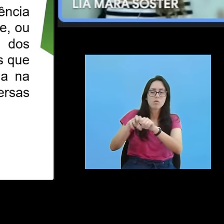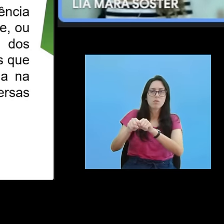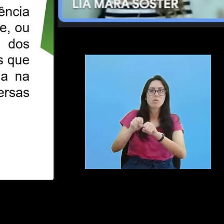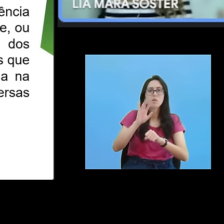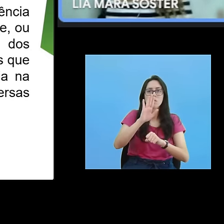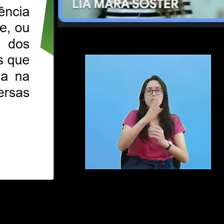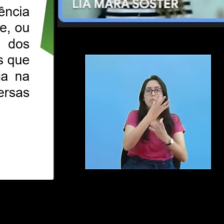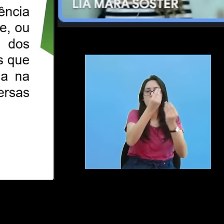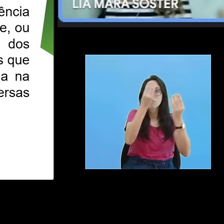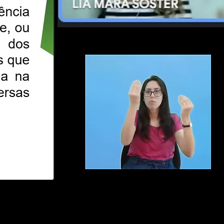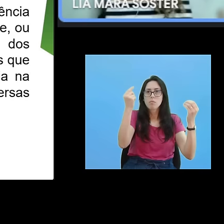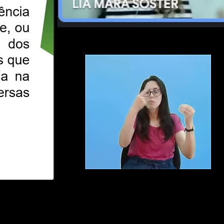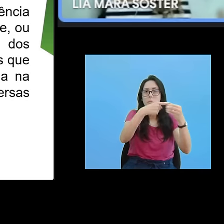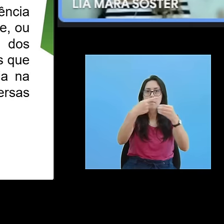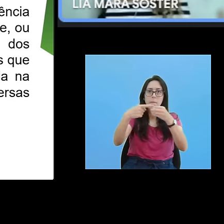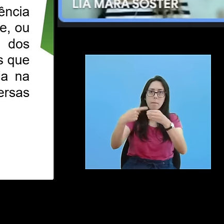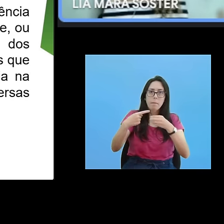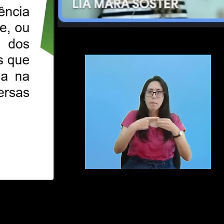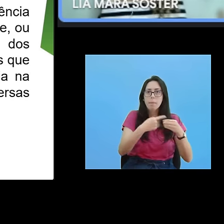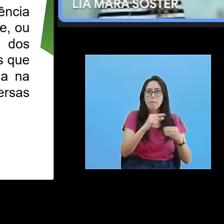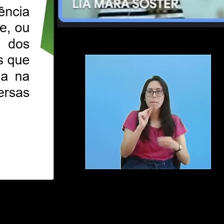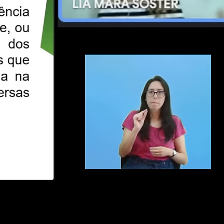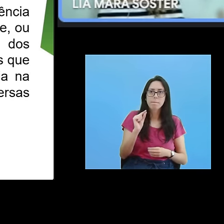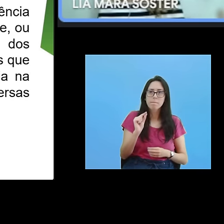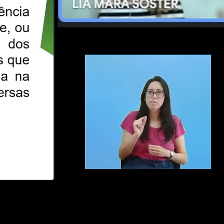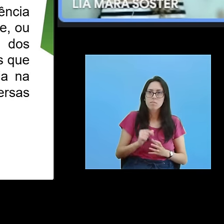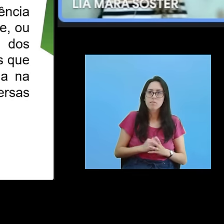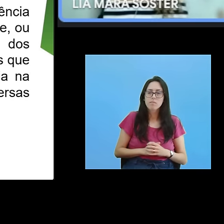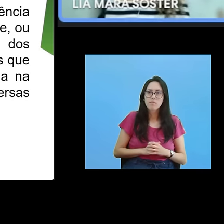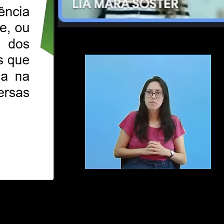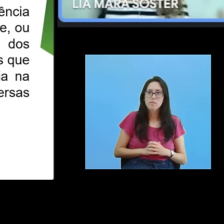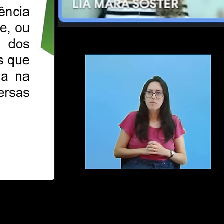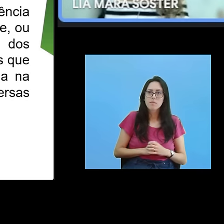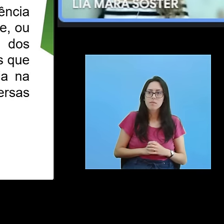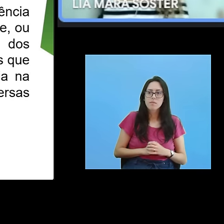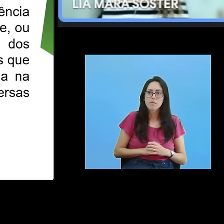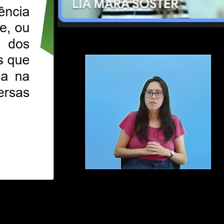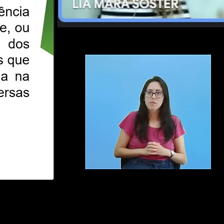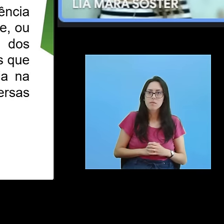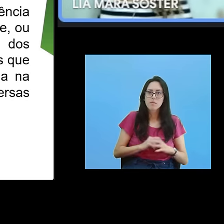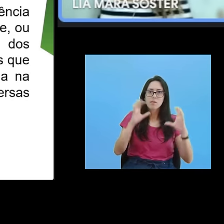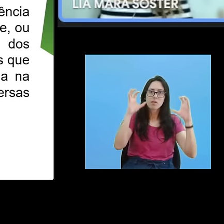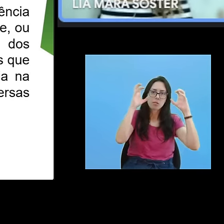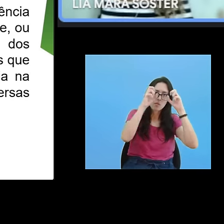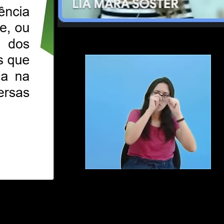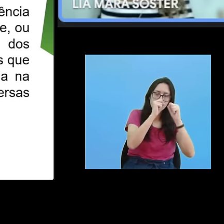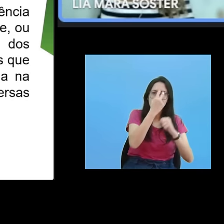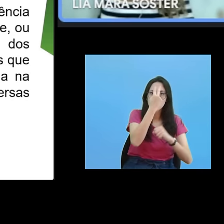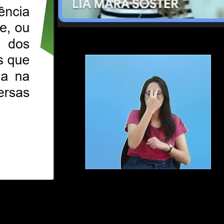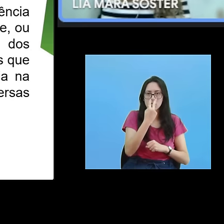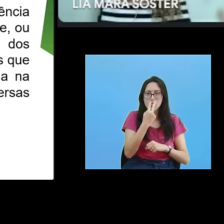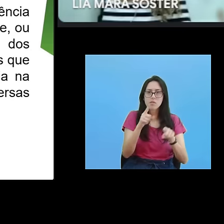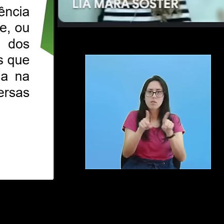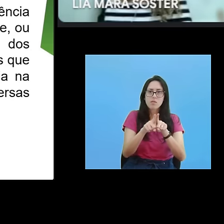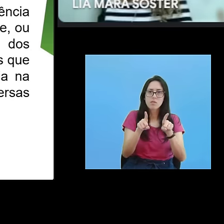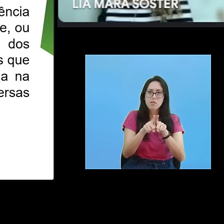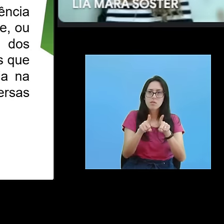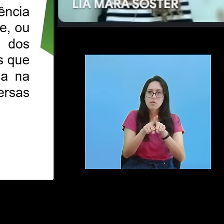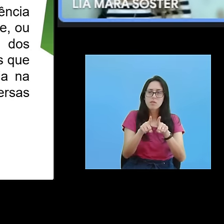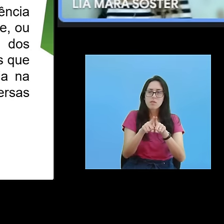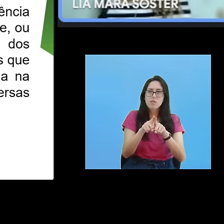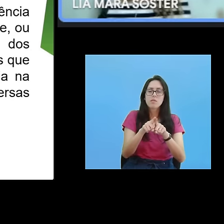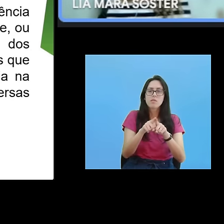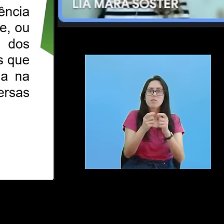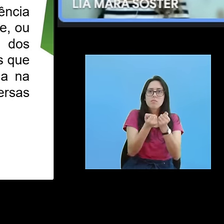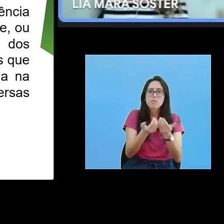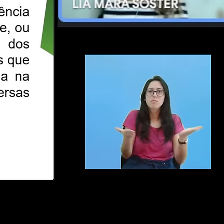municípios não possuem seus pares, ou seja, outros com baixa visão, com cegueira, e o núcleo de convivência oportuniza que